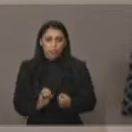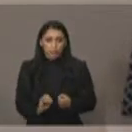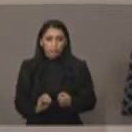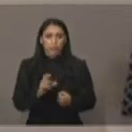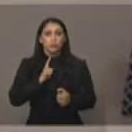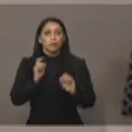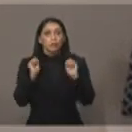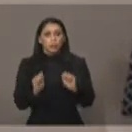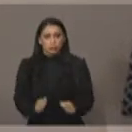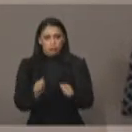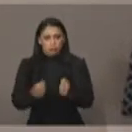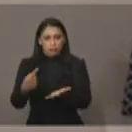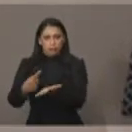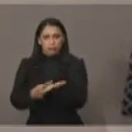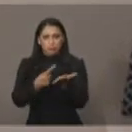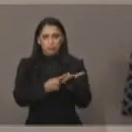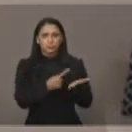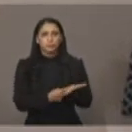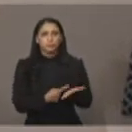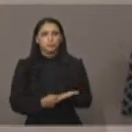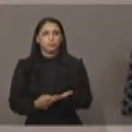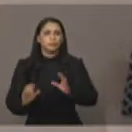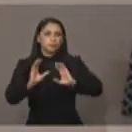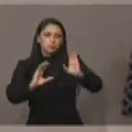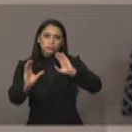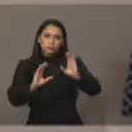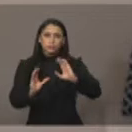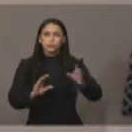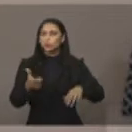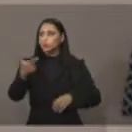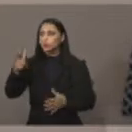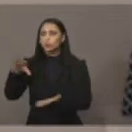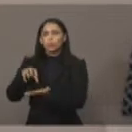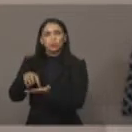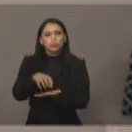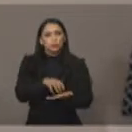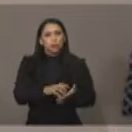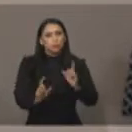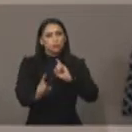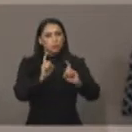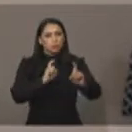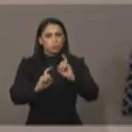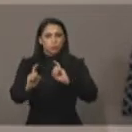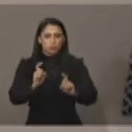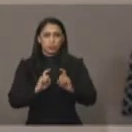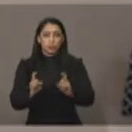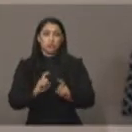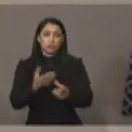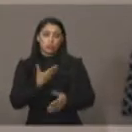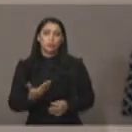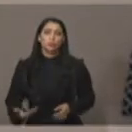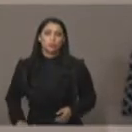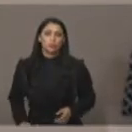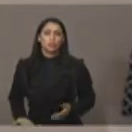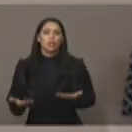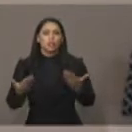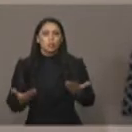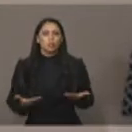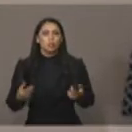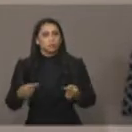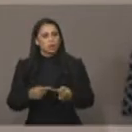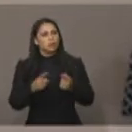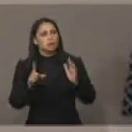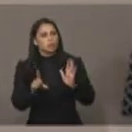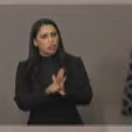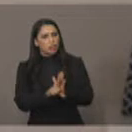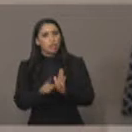possibilidade de celebração de acordos e de comunicação com os demais órgãos da administração pública. Essa prerrogativa legal é regida também por